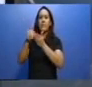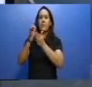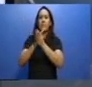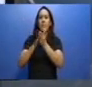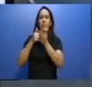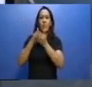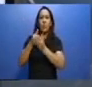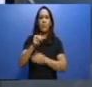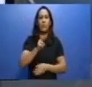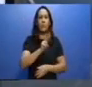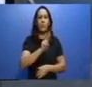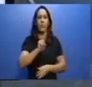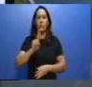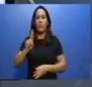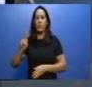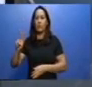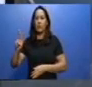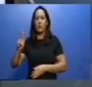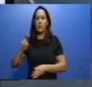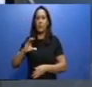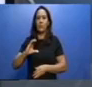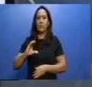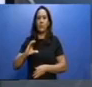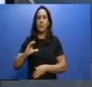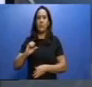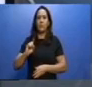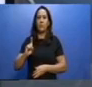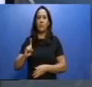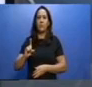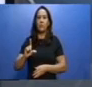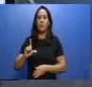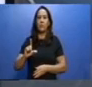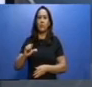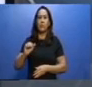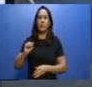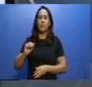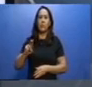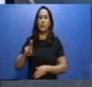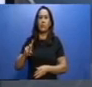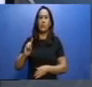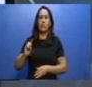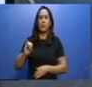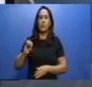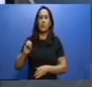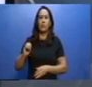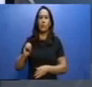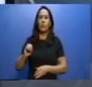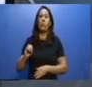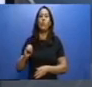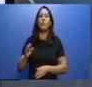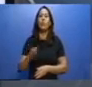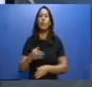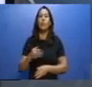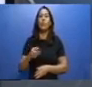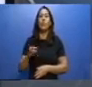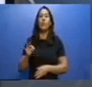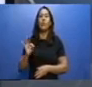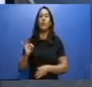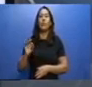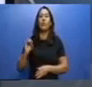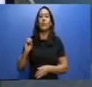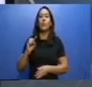apostila. Cláudio Tosi. Esse quadro aqui, ele deu um nome para esse